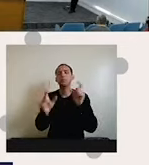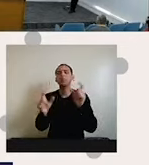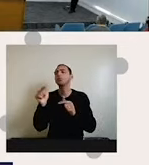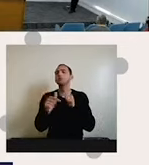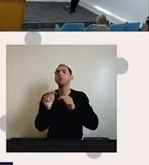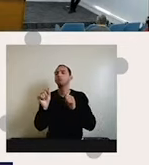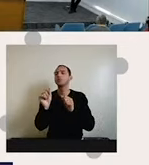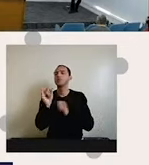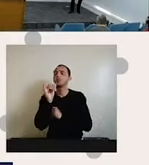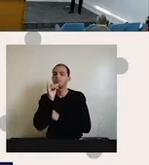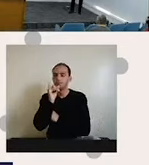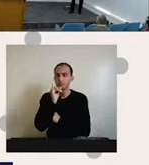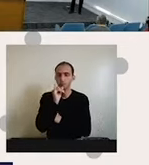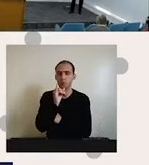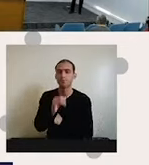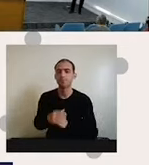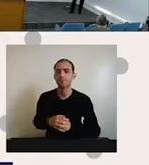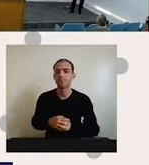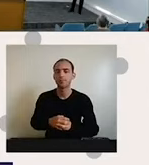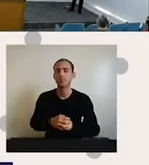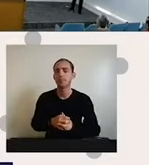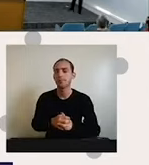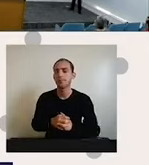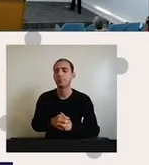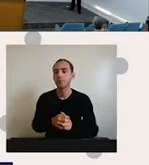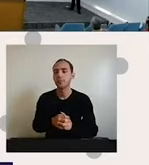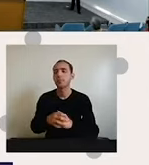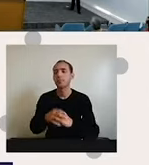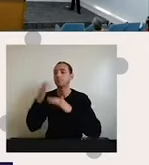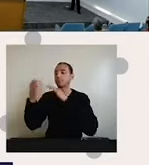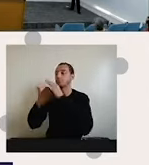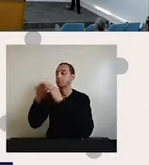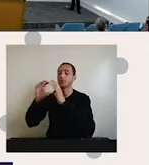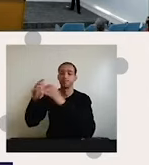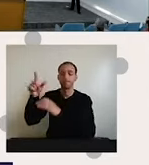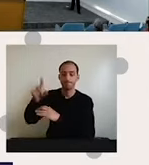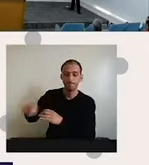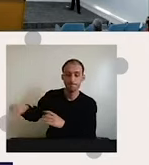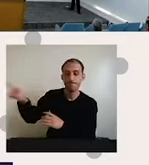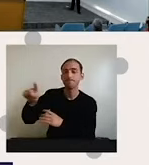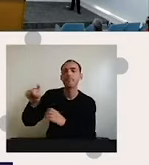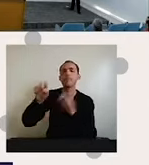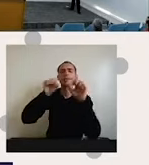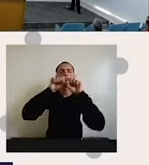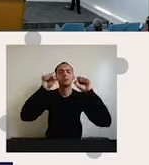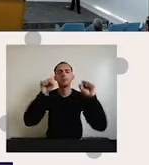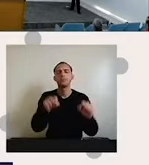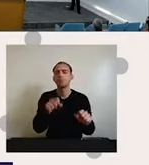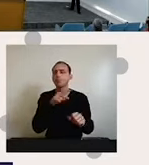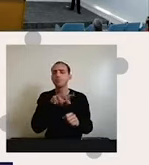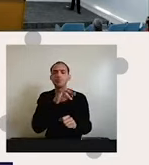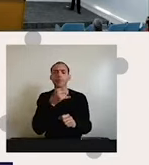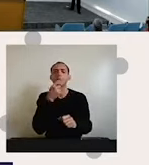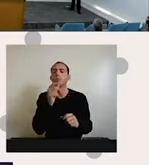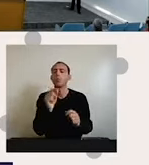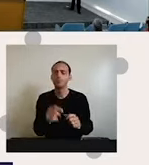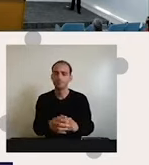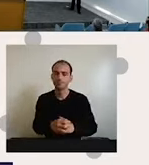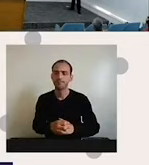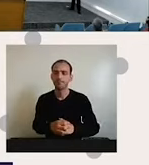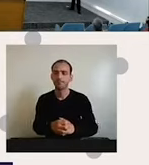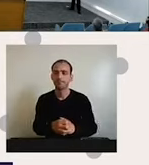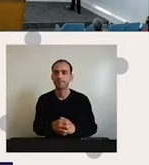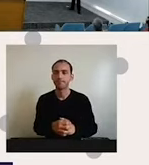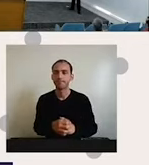nexo técnico profissional, baseado na lista A, na verdade, a lista B, né, porque a gente coloca a primeira doença,